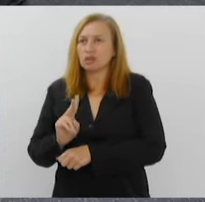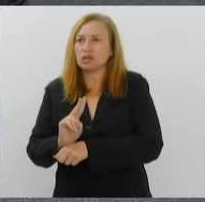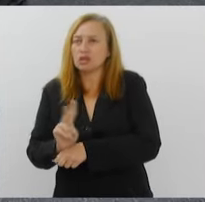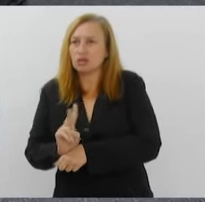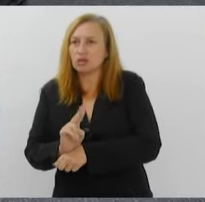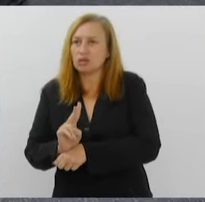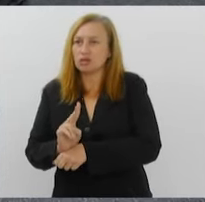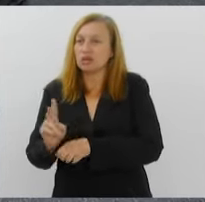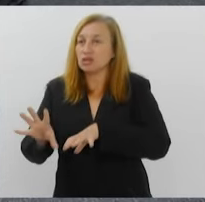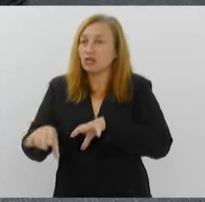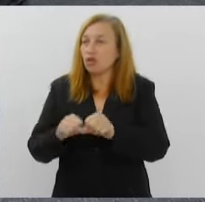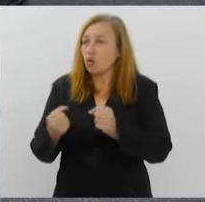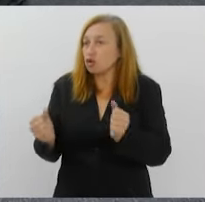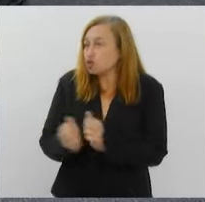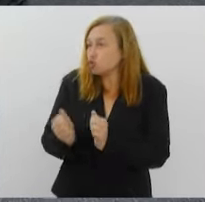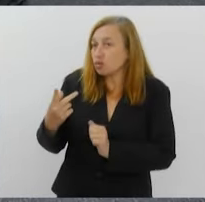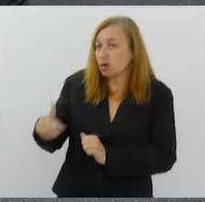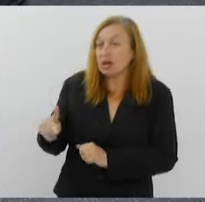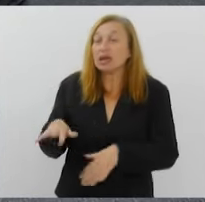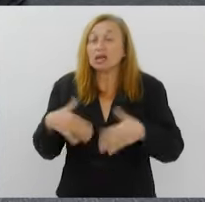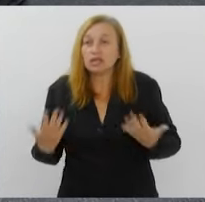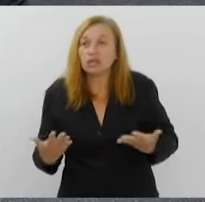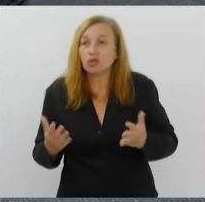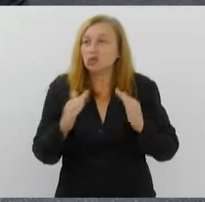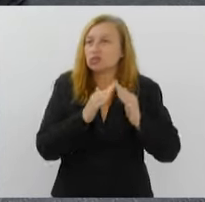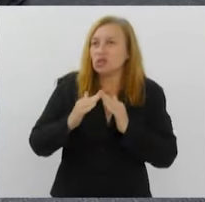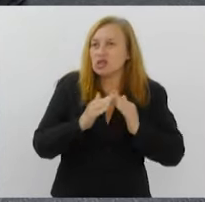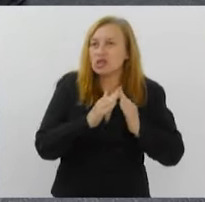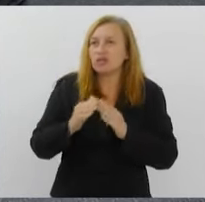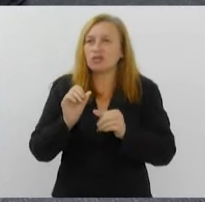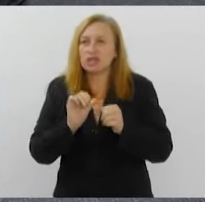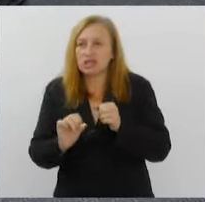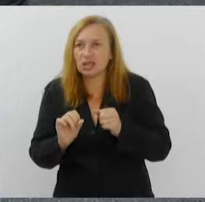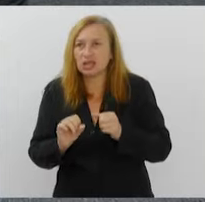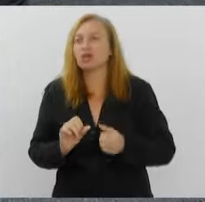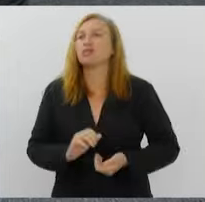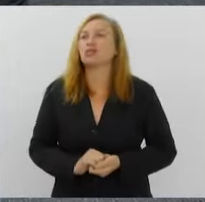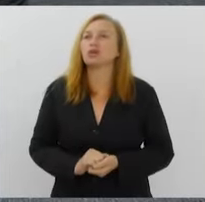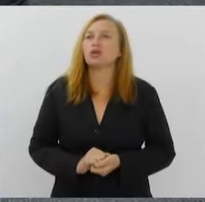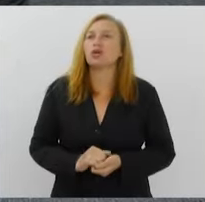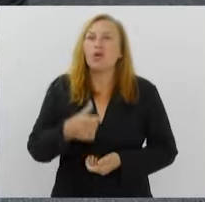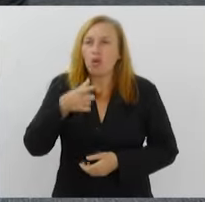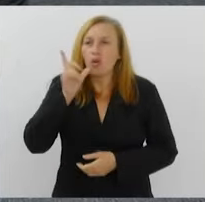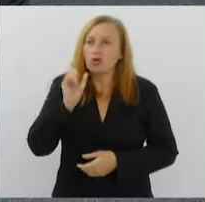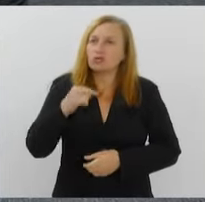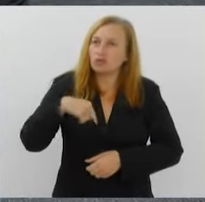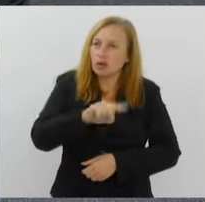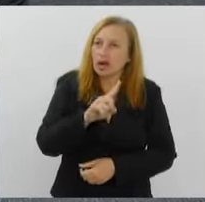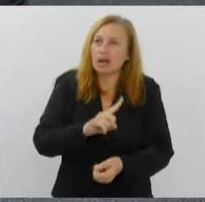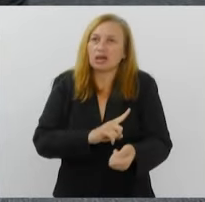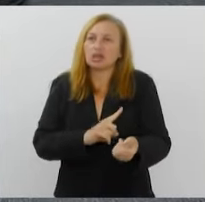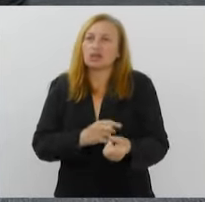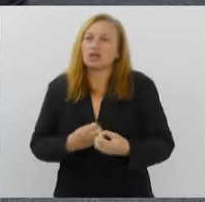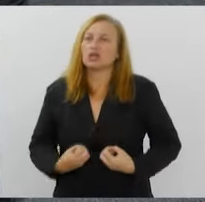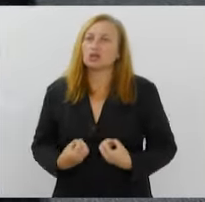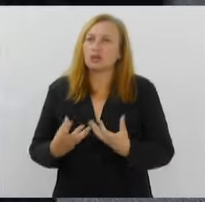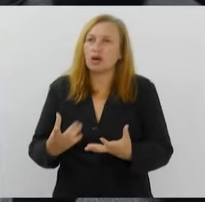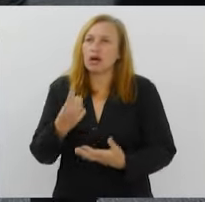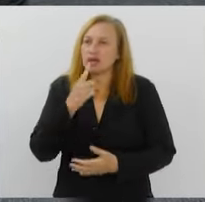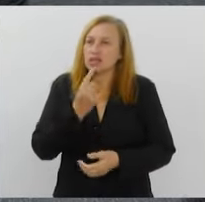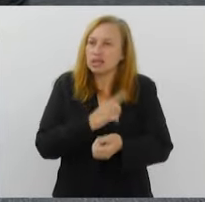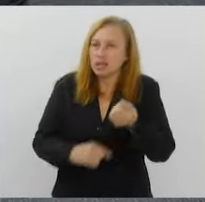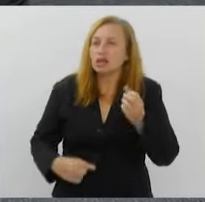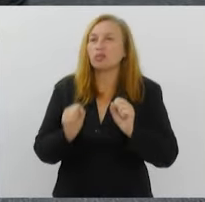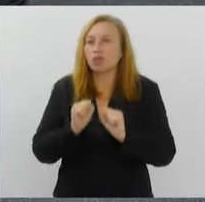Militar. Então, a população lá, os vizinhos fizeram isso, e eles foram lá ontem doar sangue, se depois o deputado Paulo pudesse